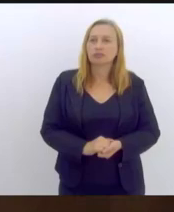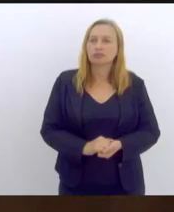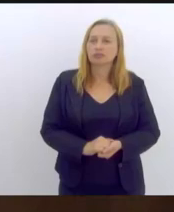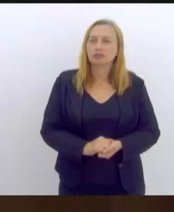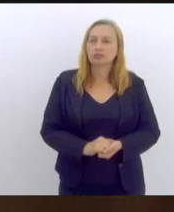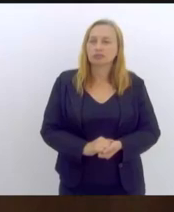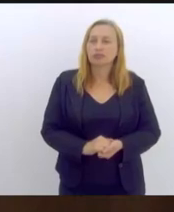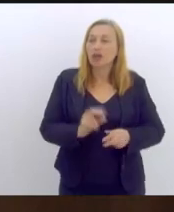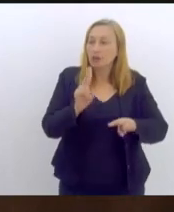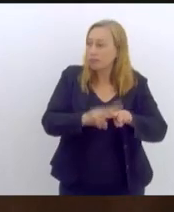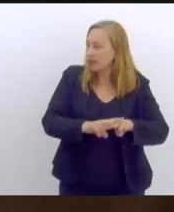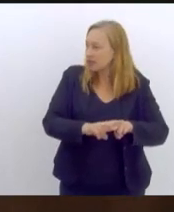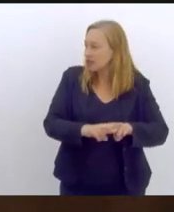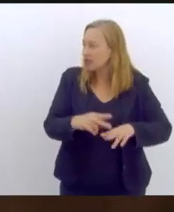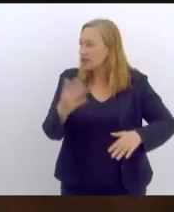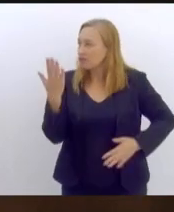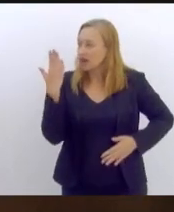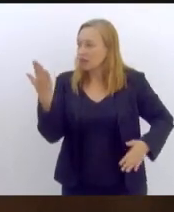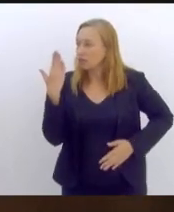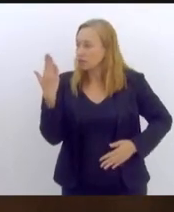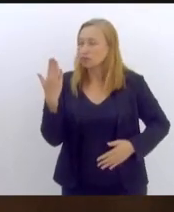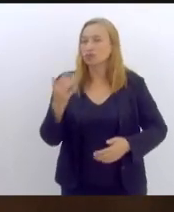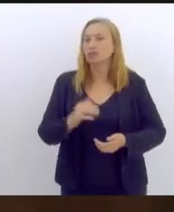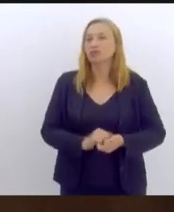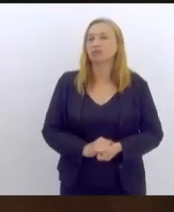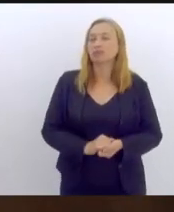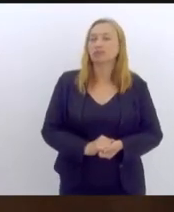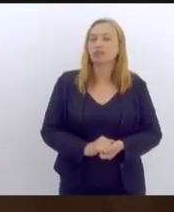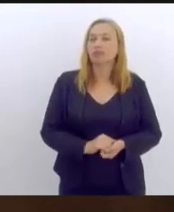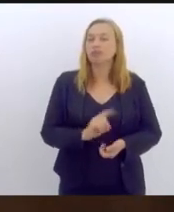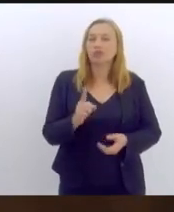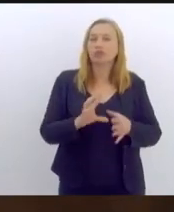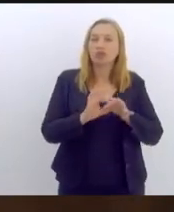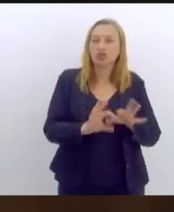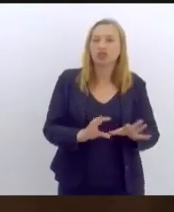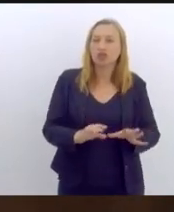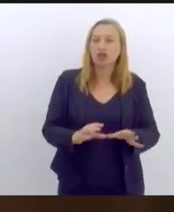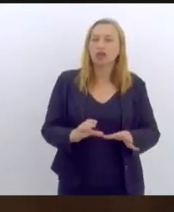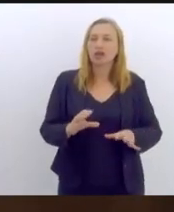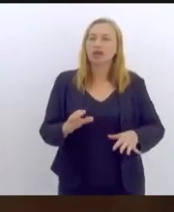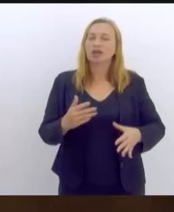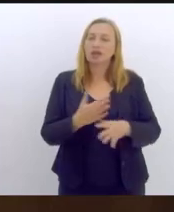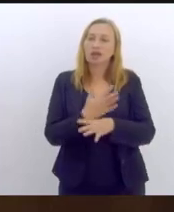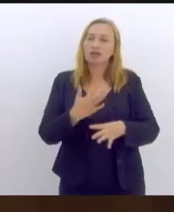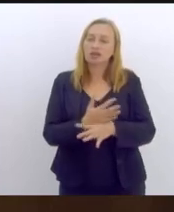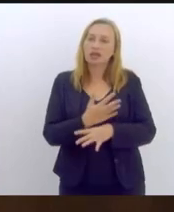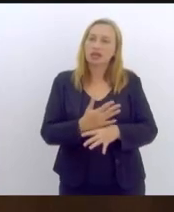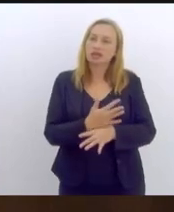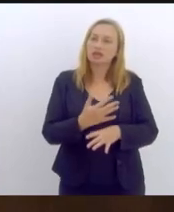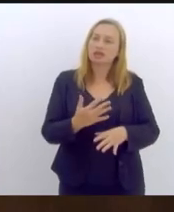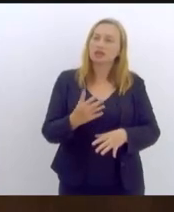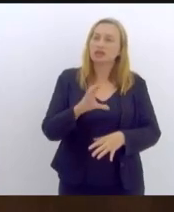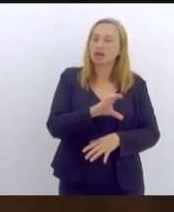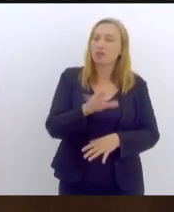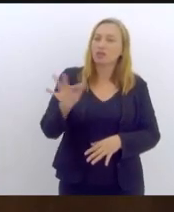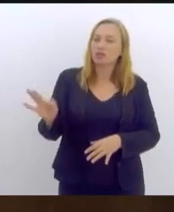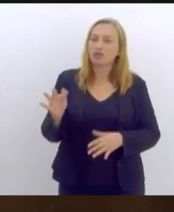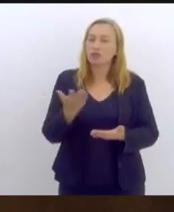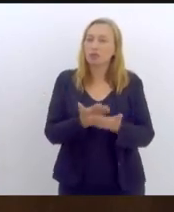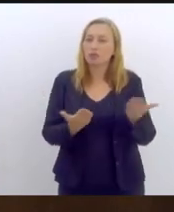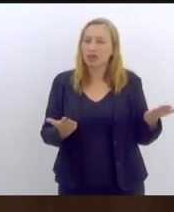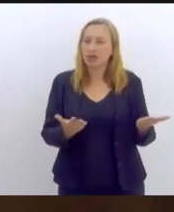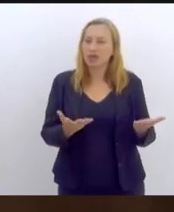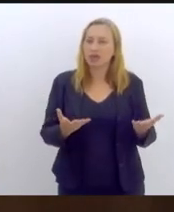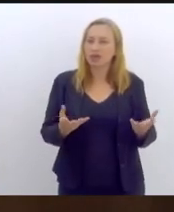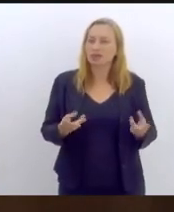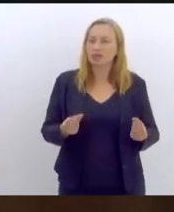prender vagabundo, prender maconheiro, prender ladrão. É isso que tem que fazer. Não deixar que a cidade de Cabo Frio perca a sua essência para os marginais que lá estão invadindo. Muito